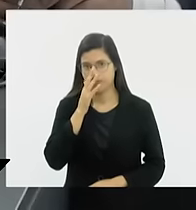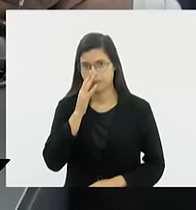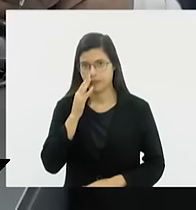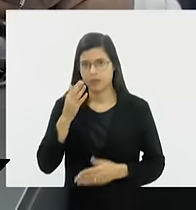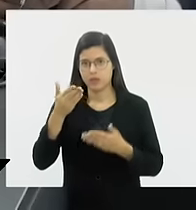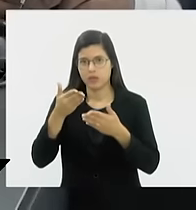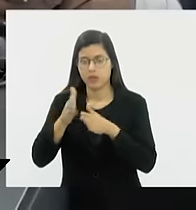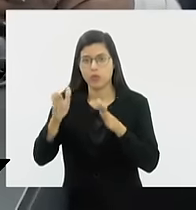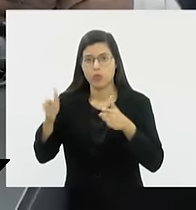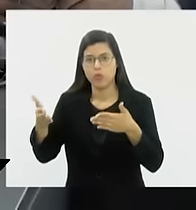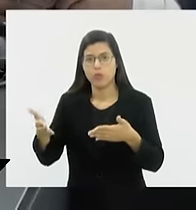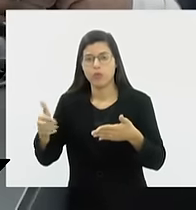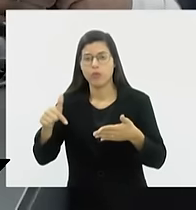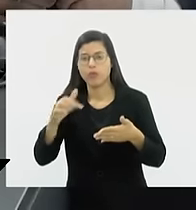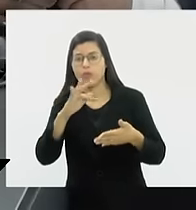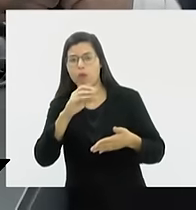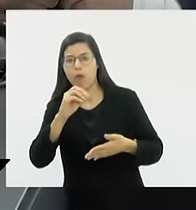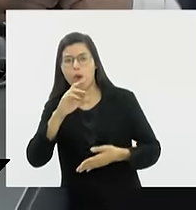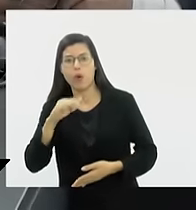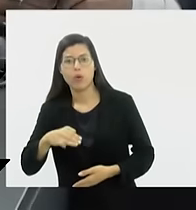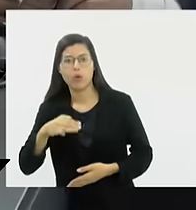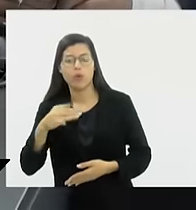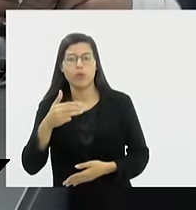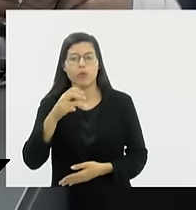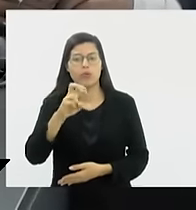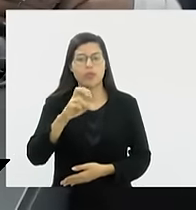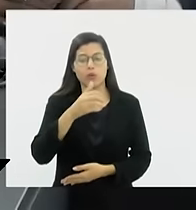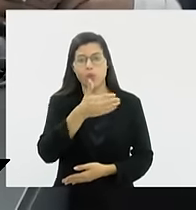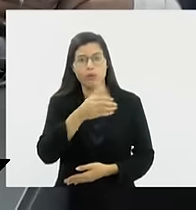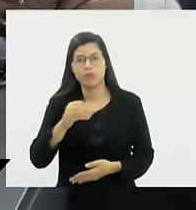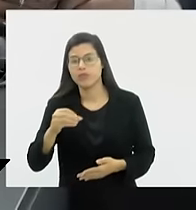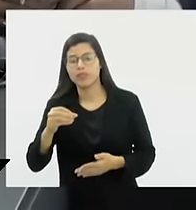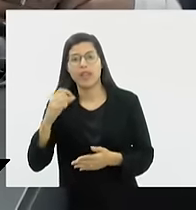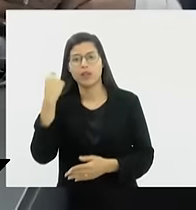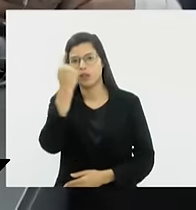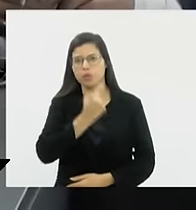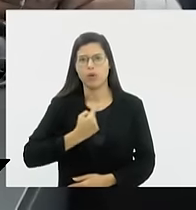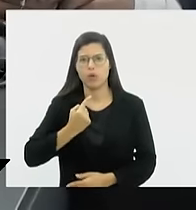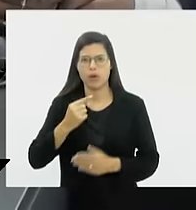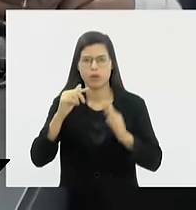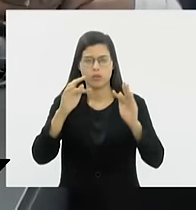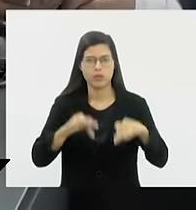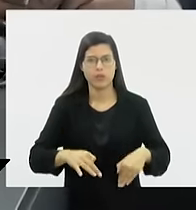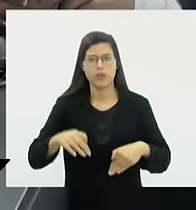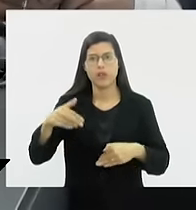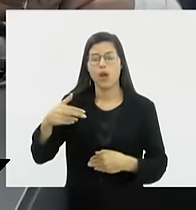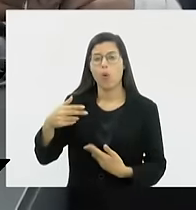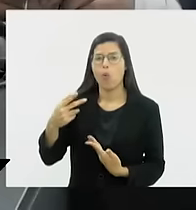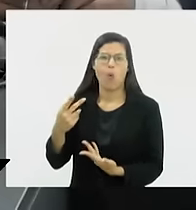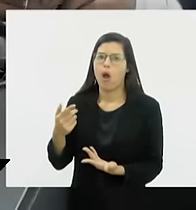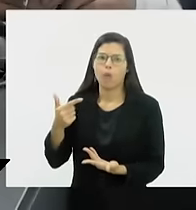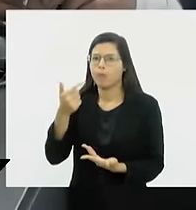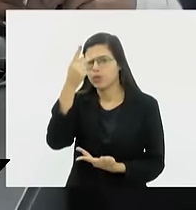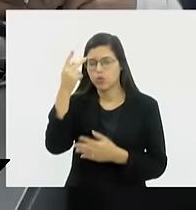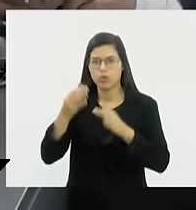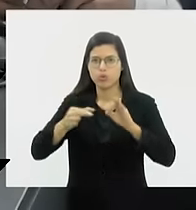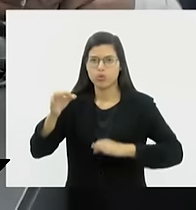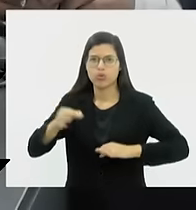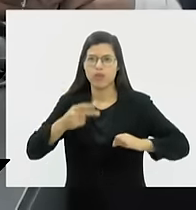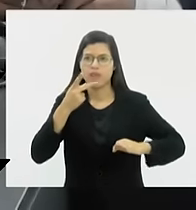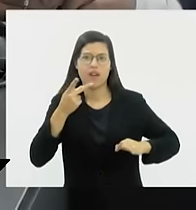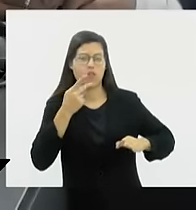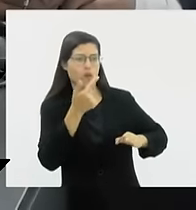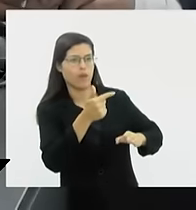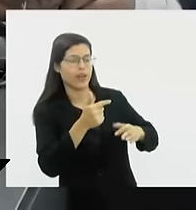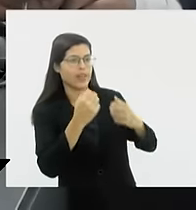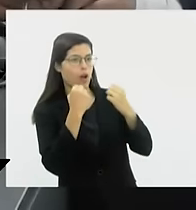fórum, fica 5, 6, 7, 8, 9, 10 horas. Para o final das contas, a promotora ou alguém lá do judiciário chega, ó, não vai ter audiência